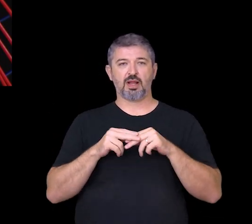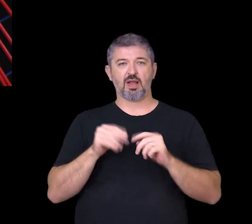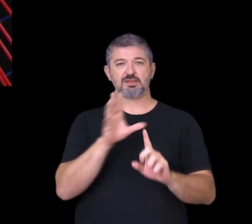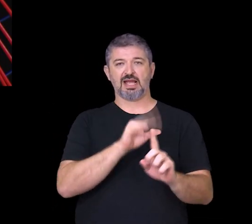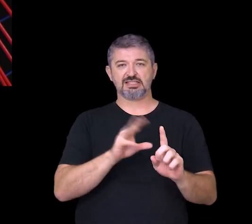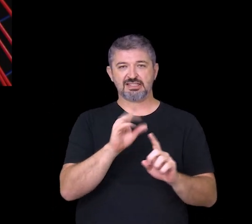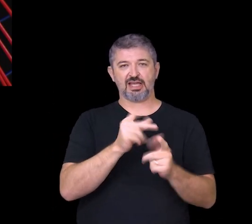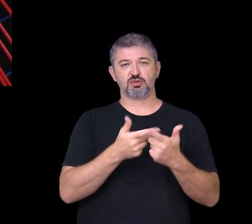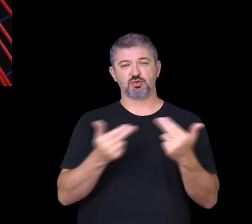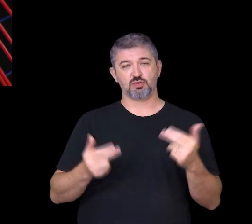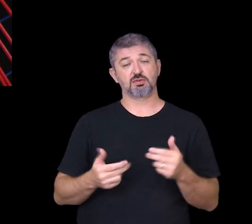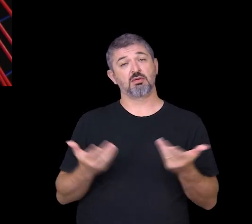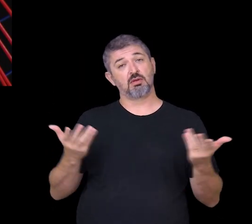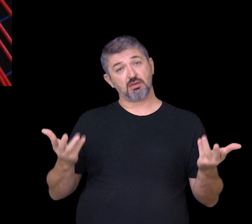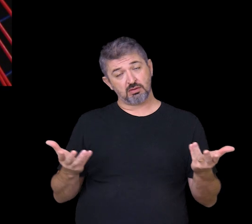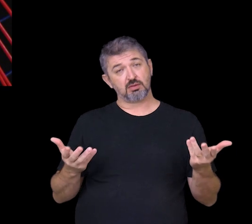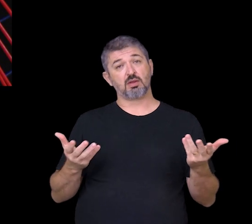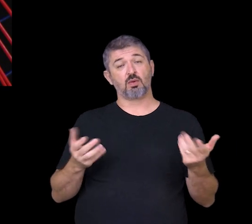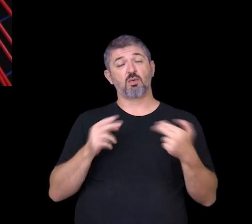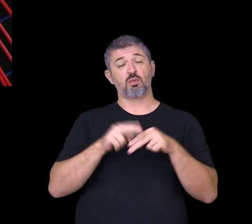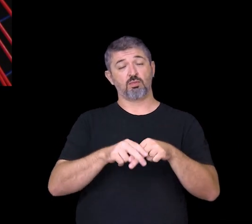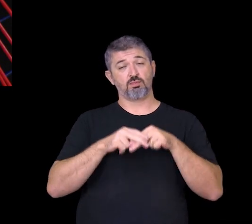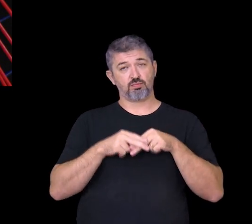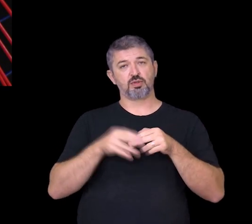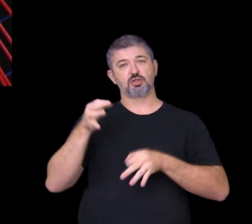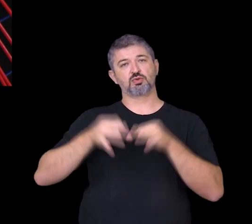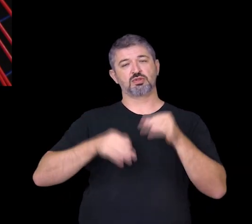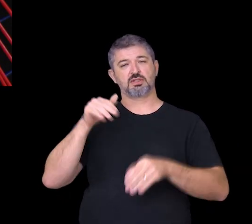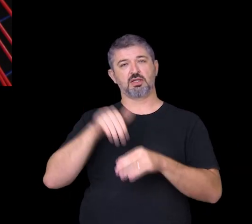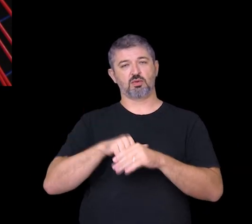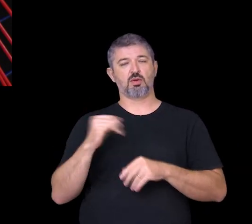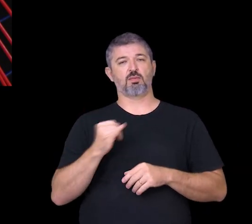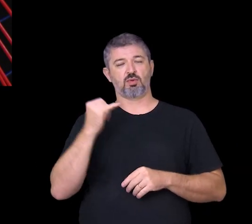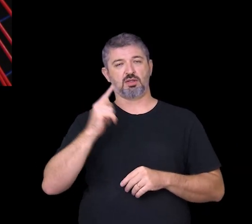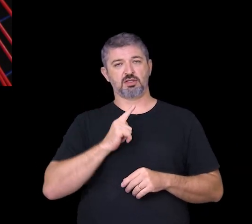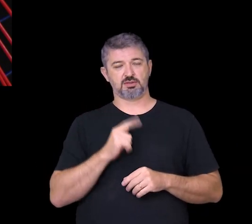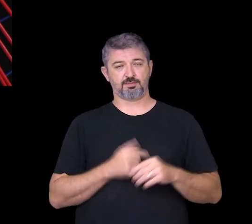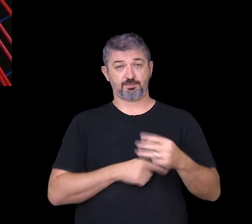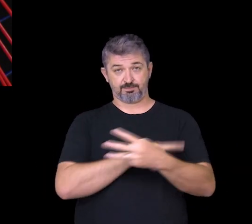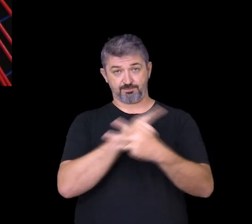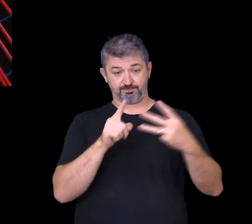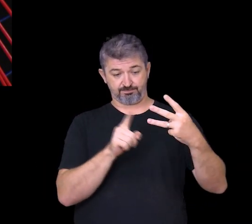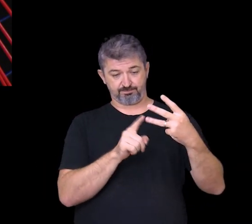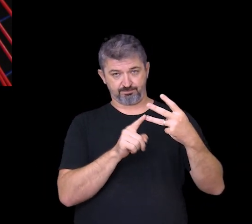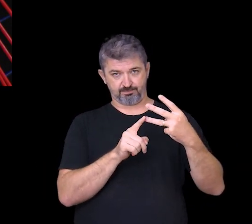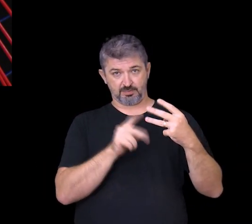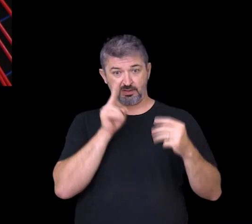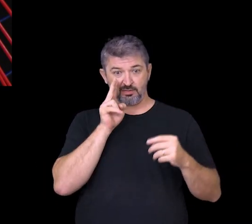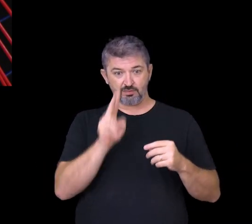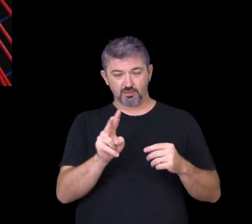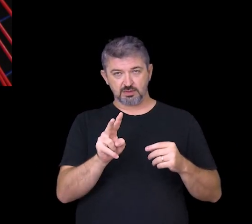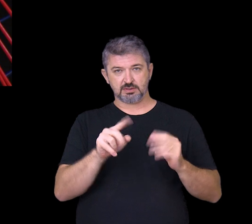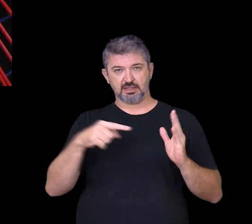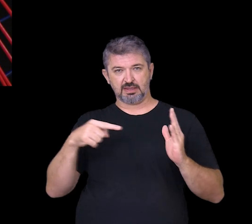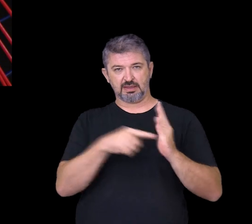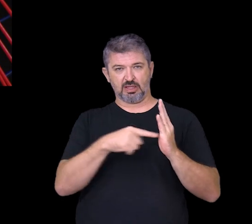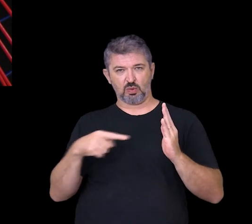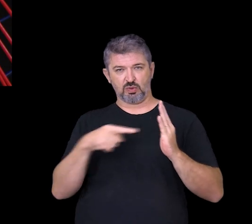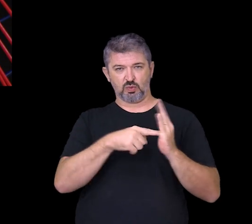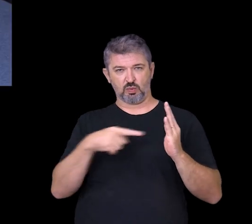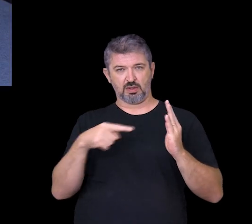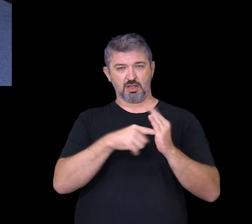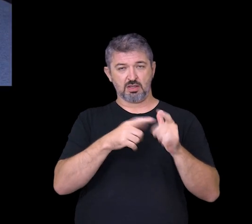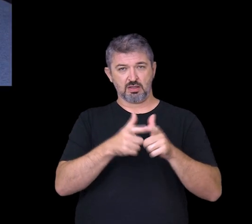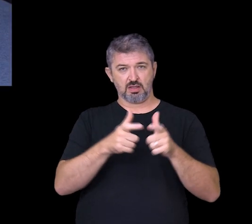papel estruturante do sistema de justiça eleitoral. Terceiro, quando você começa a ver o aumento